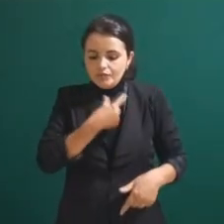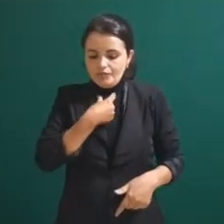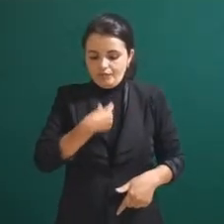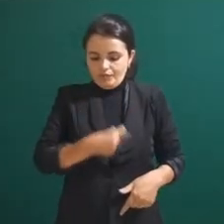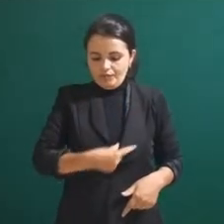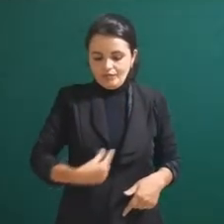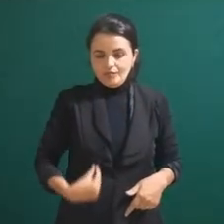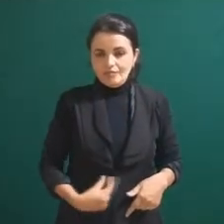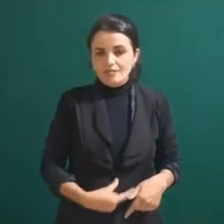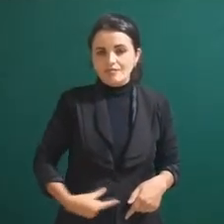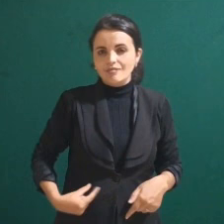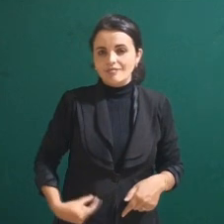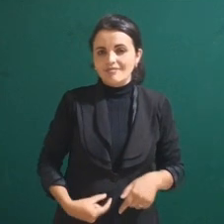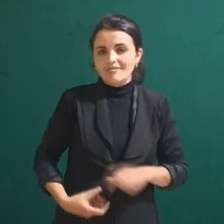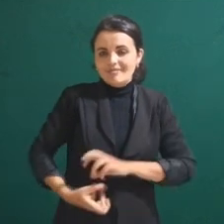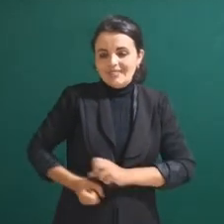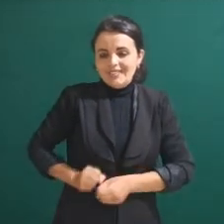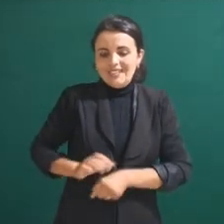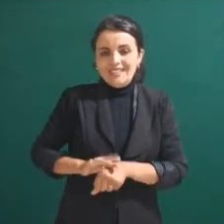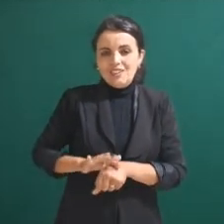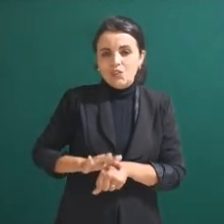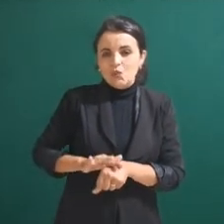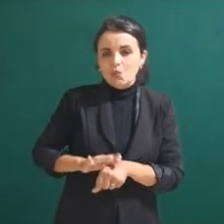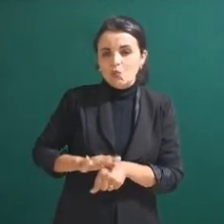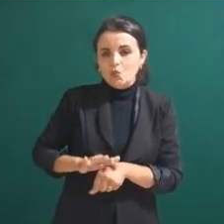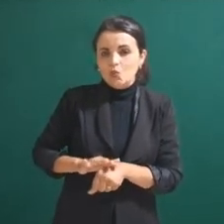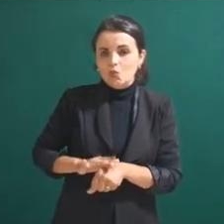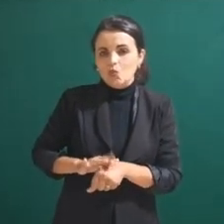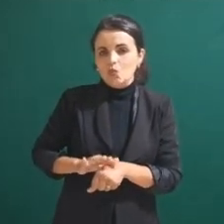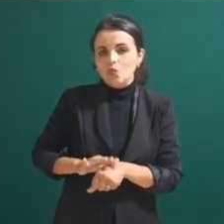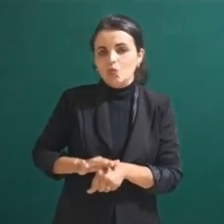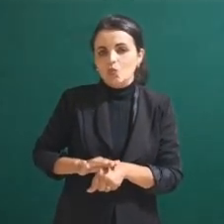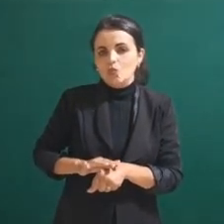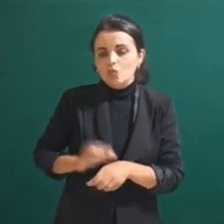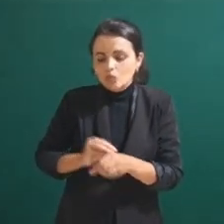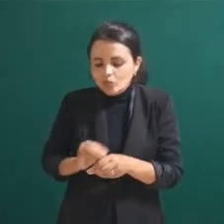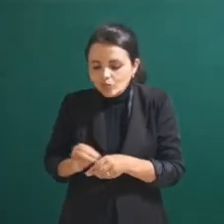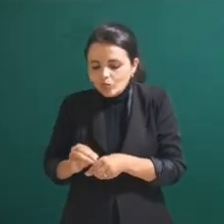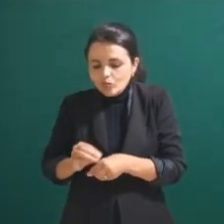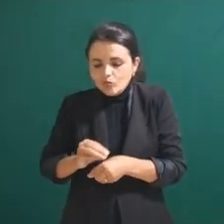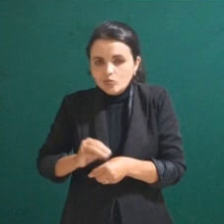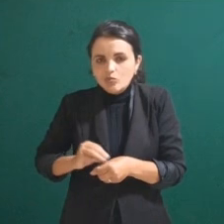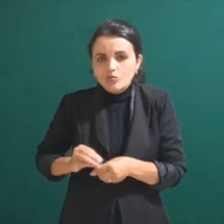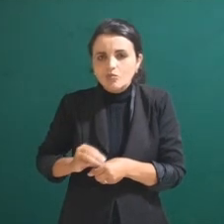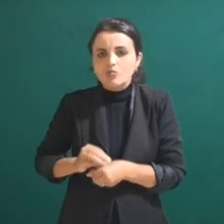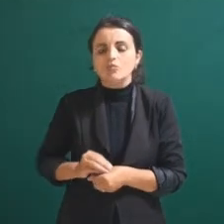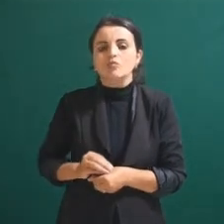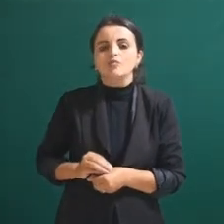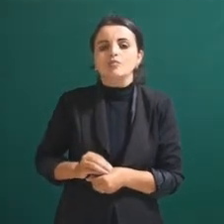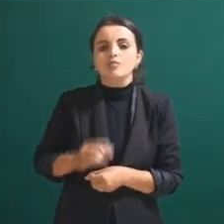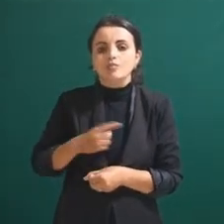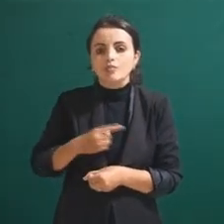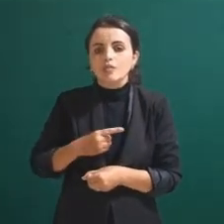que é o finalzinho do nosso intestino delgado, quando ele se inflama por ocasião de algum tipo de micro-organismo, ok? Pronto, gente,